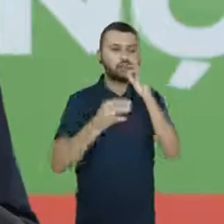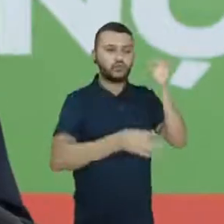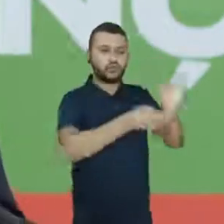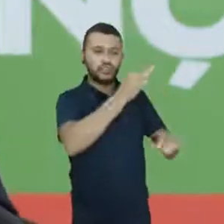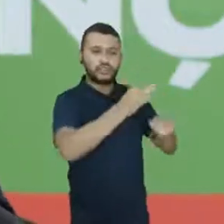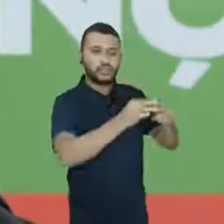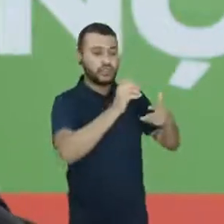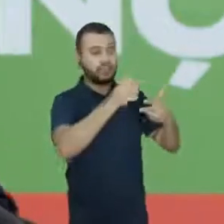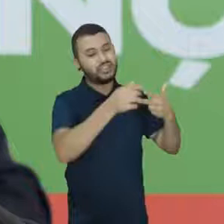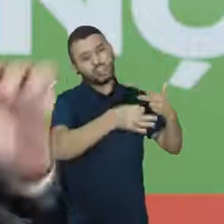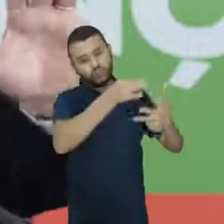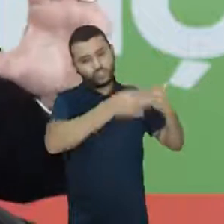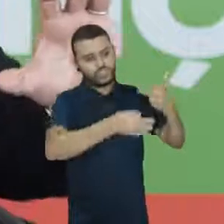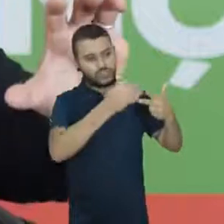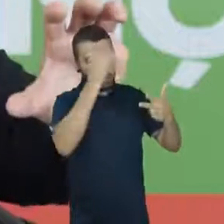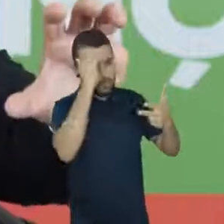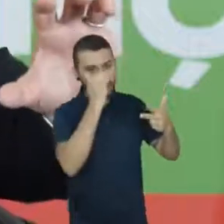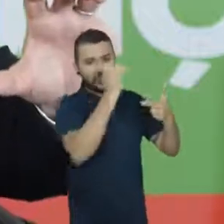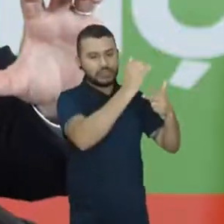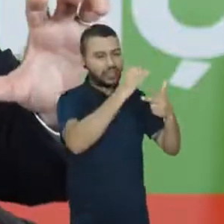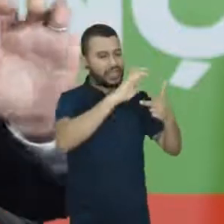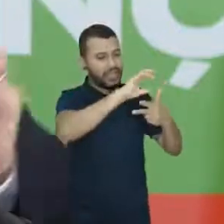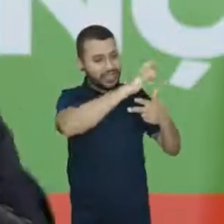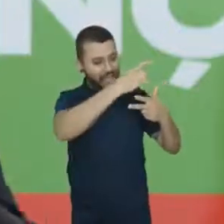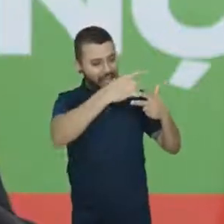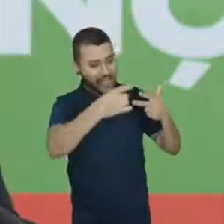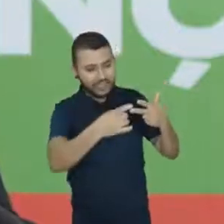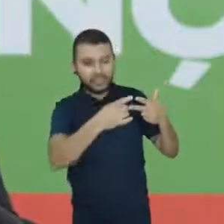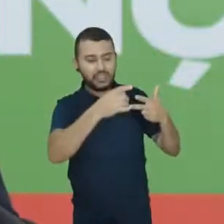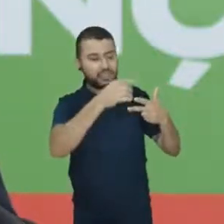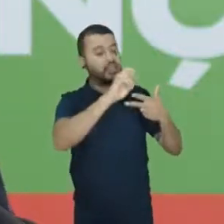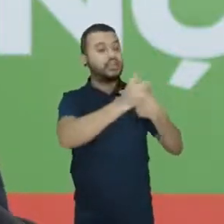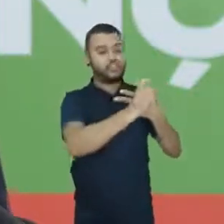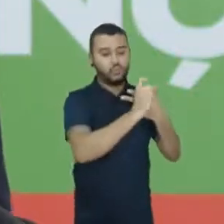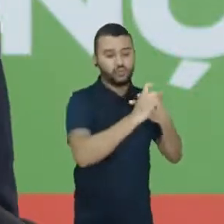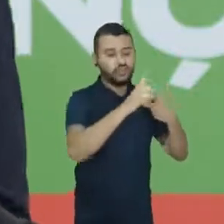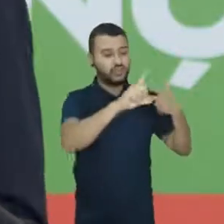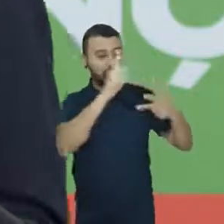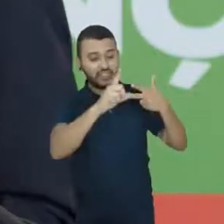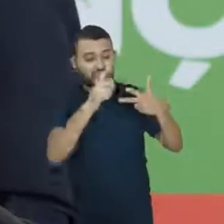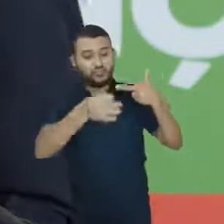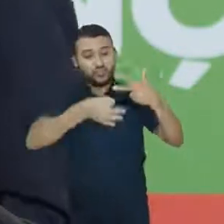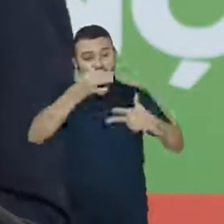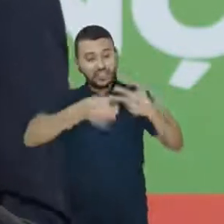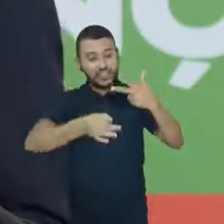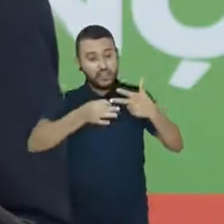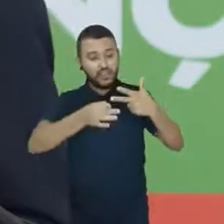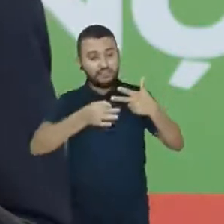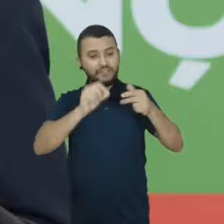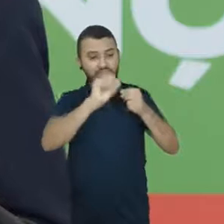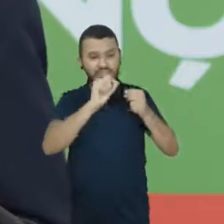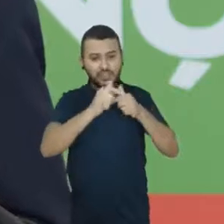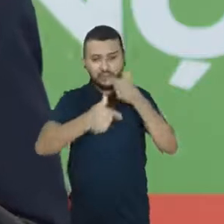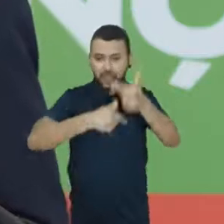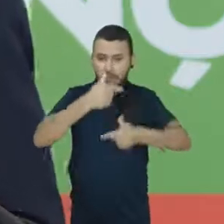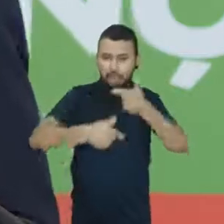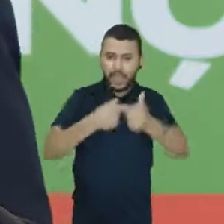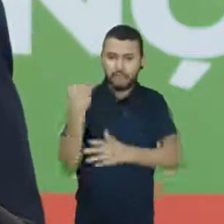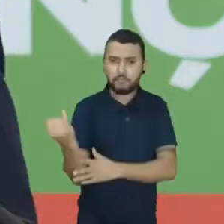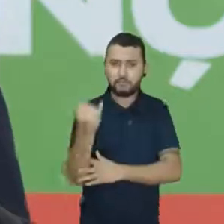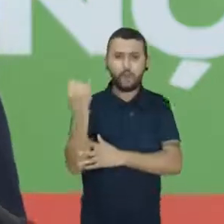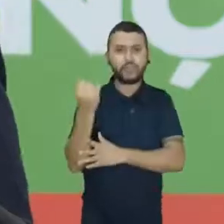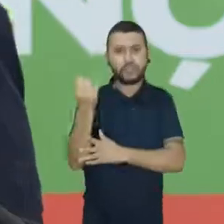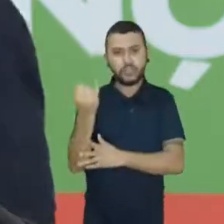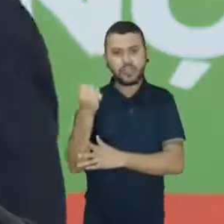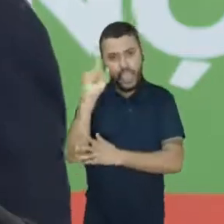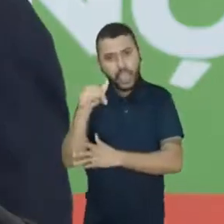Legislativo cumprir com as suas funções, o Poder Executivo cumprir com as suas funções, as instituições voltarem a funcionar. Eu sei